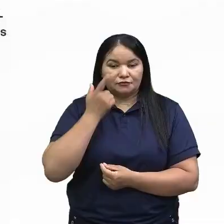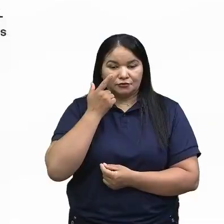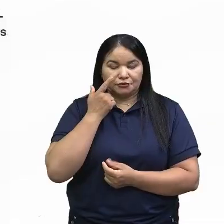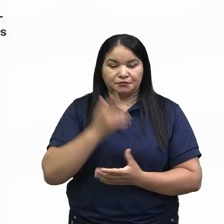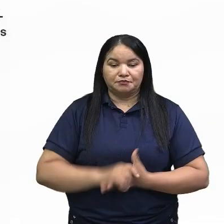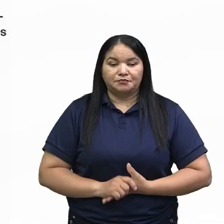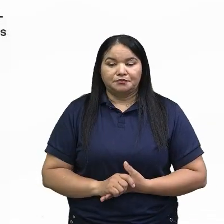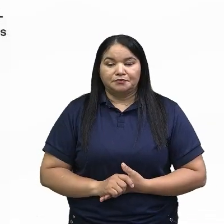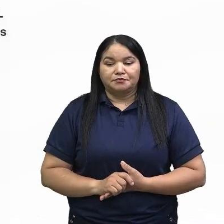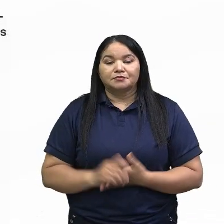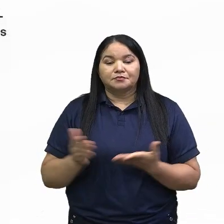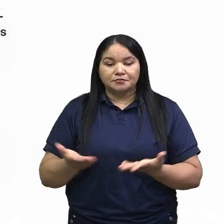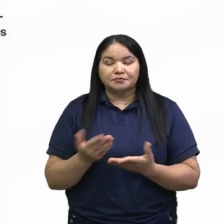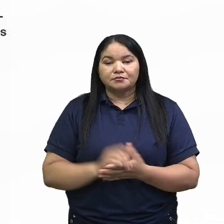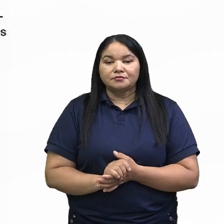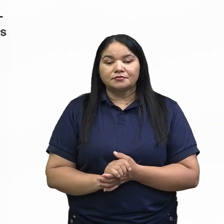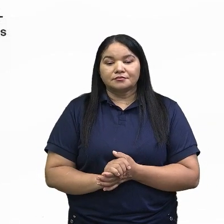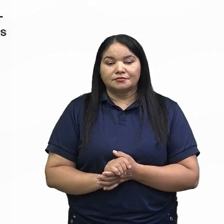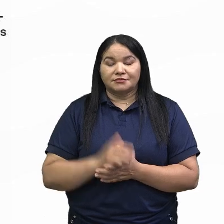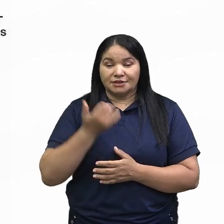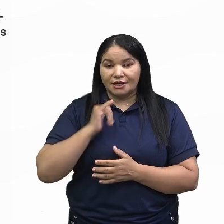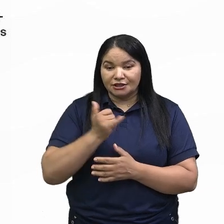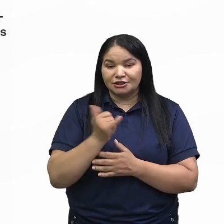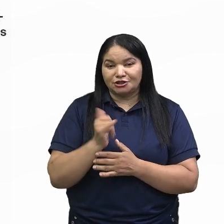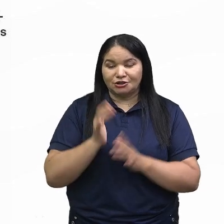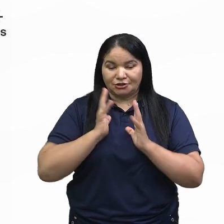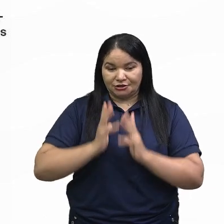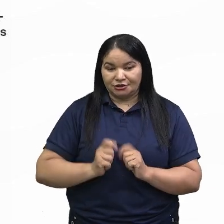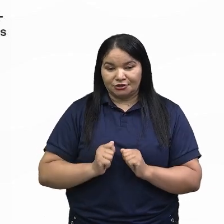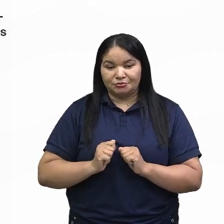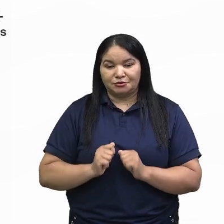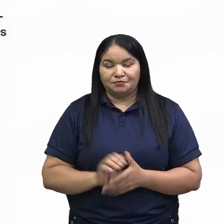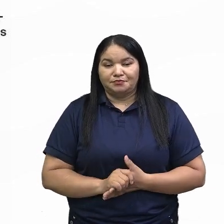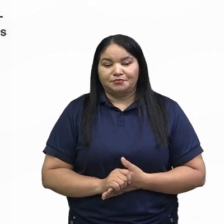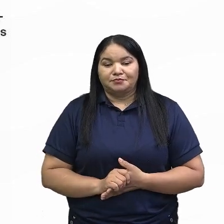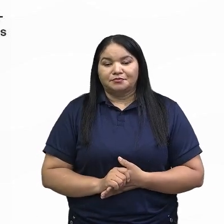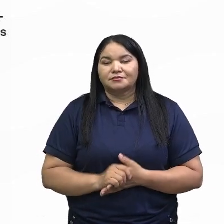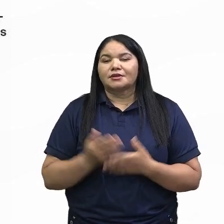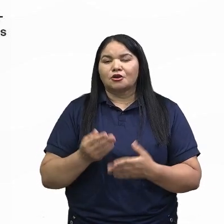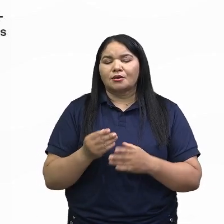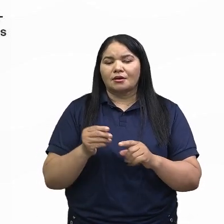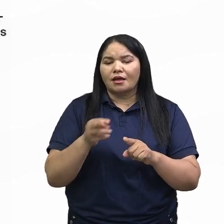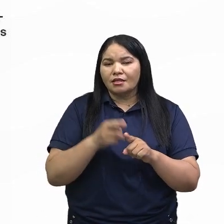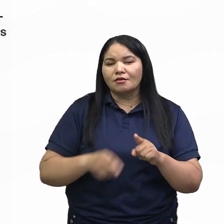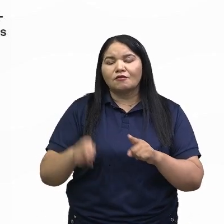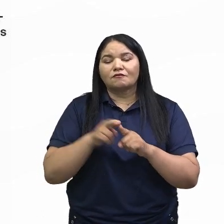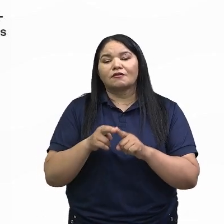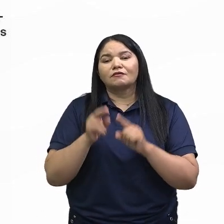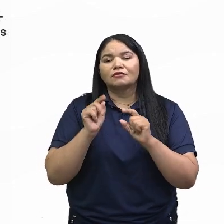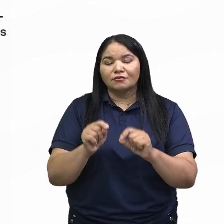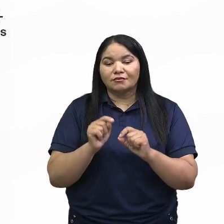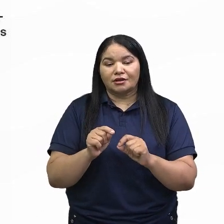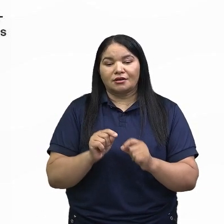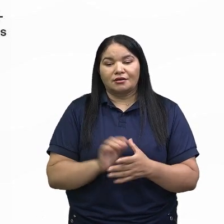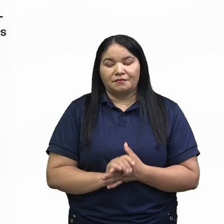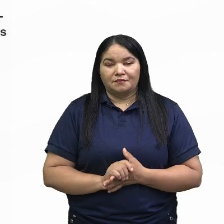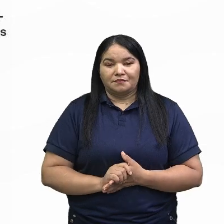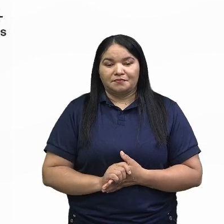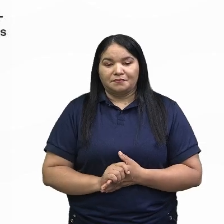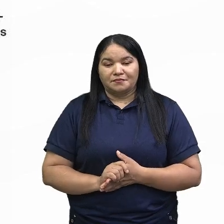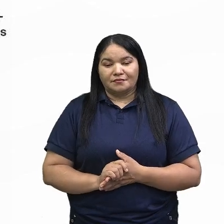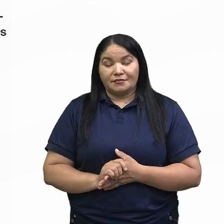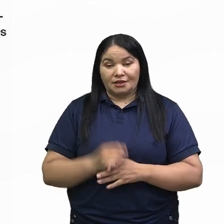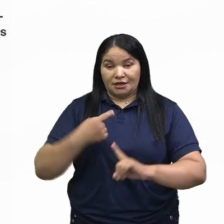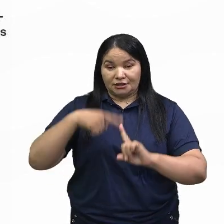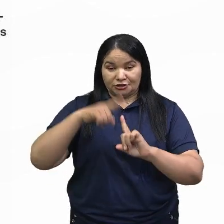falar sobre as energias renováveis. O que são energias renováveis? É aquele tipo